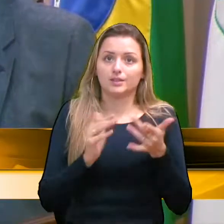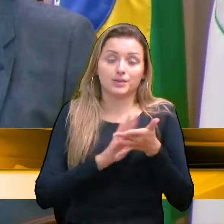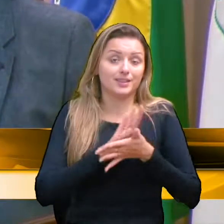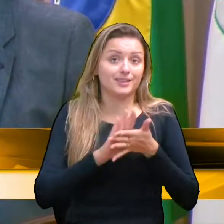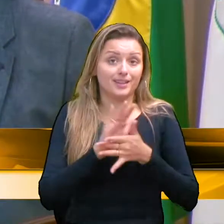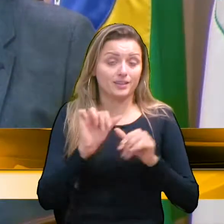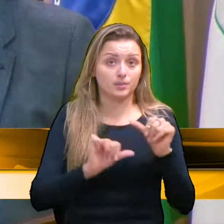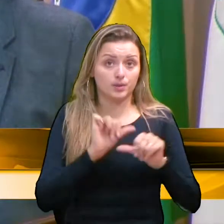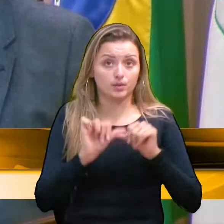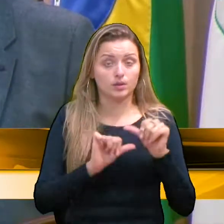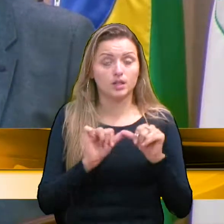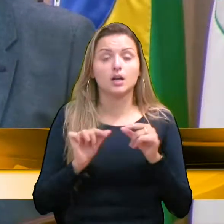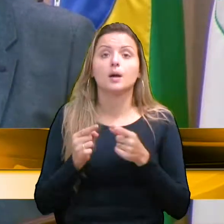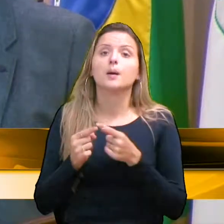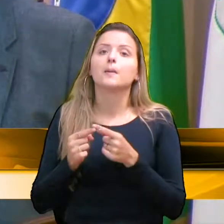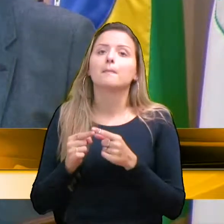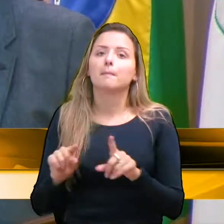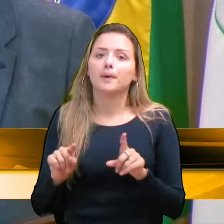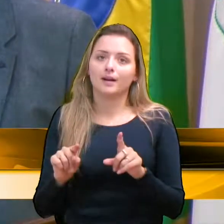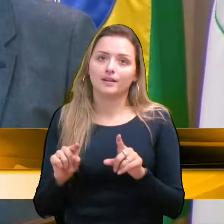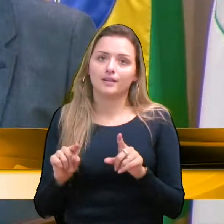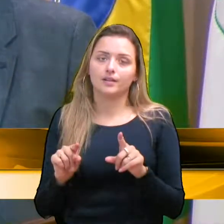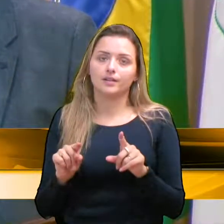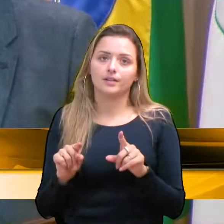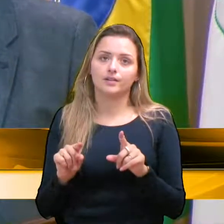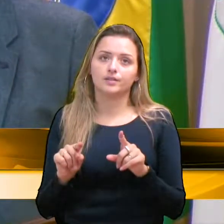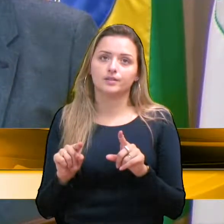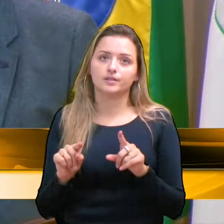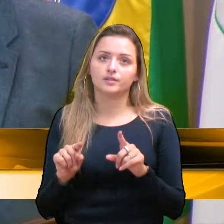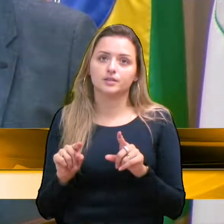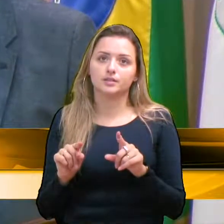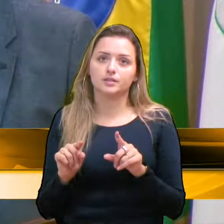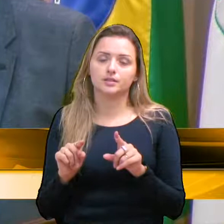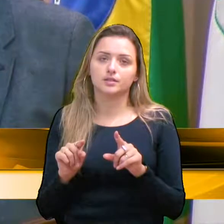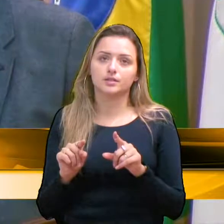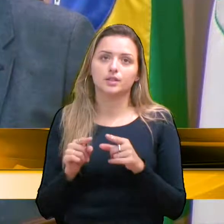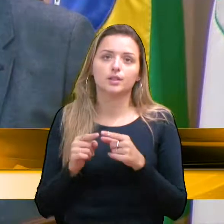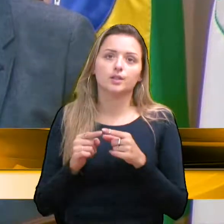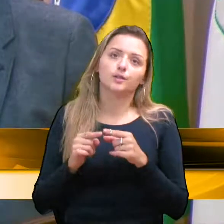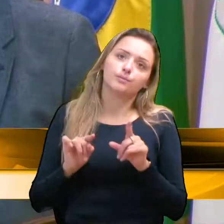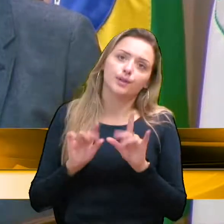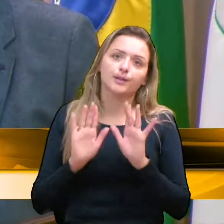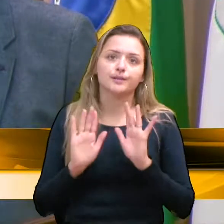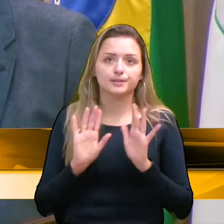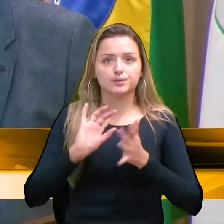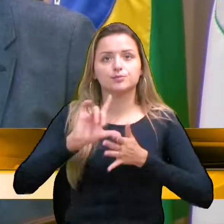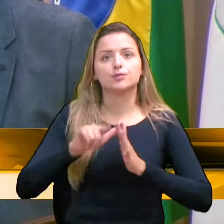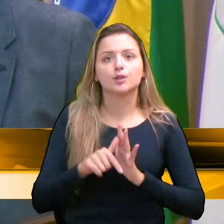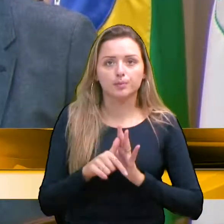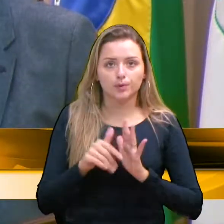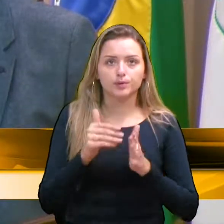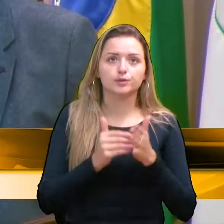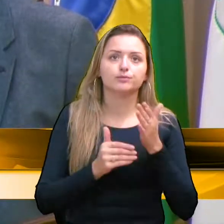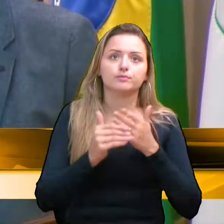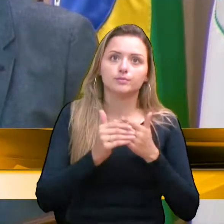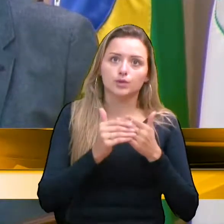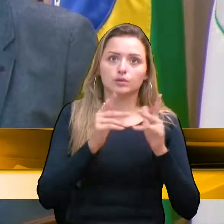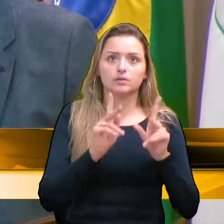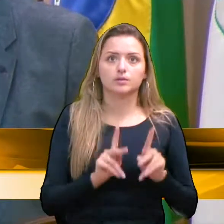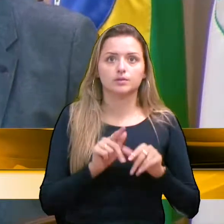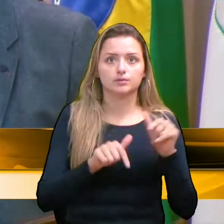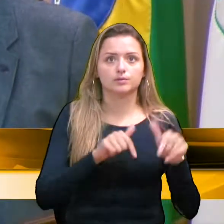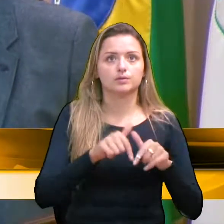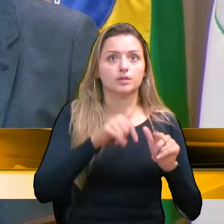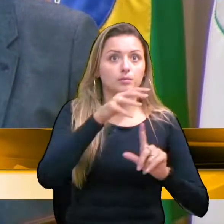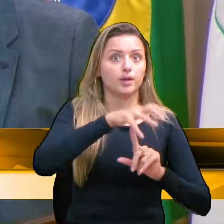né. Só que isso aleatoriamente, né, foi pego praticamente todas as pessoas com